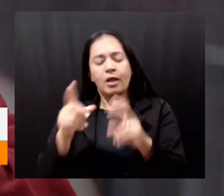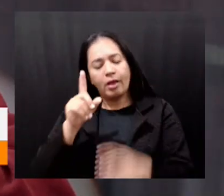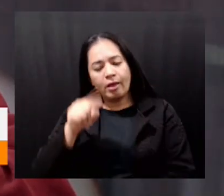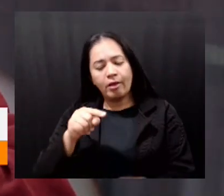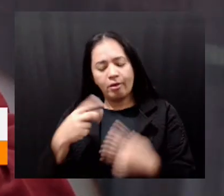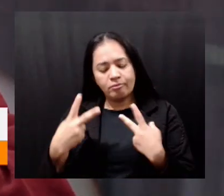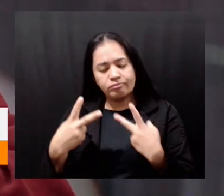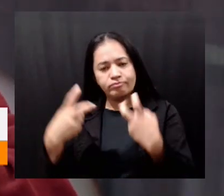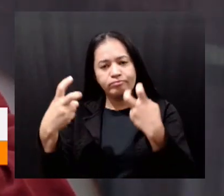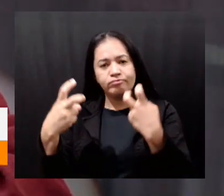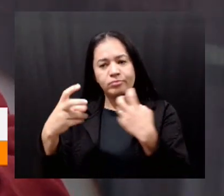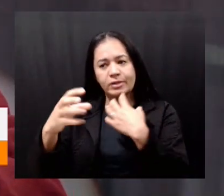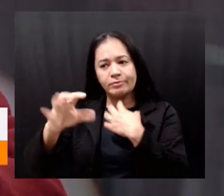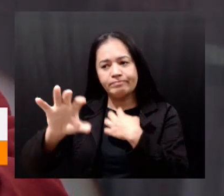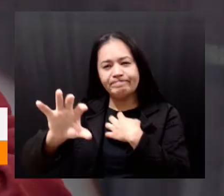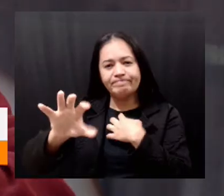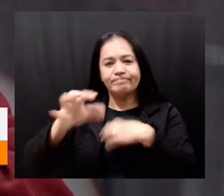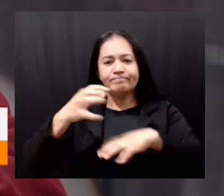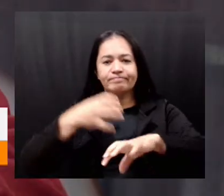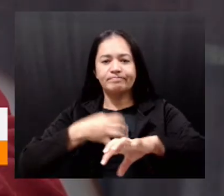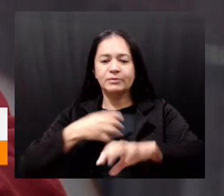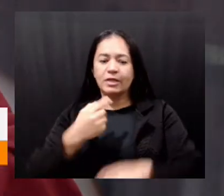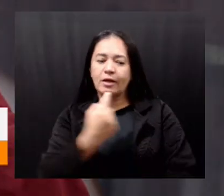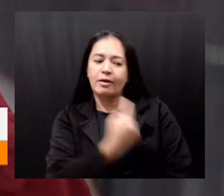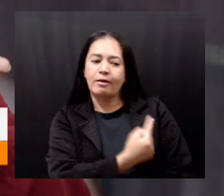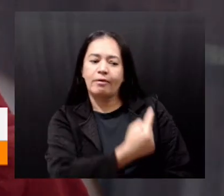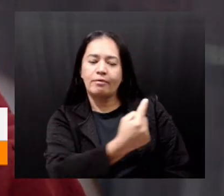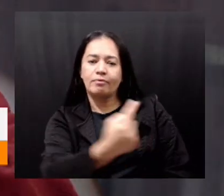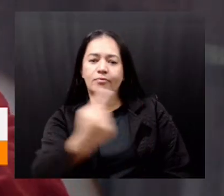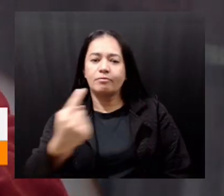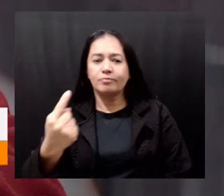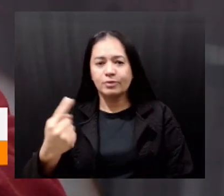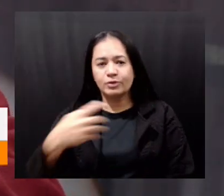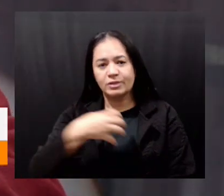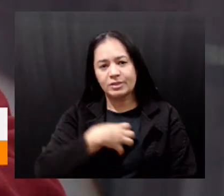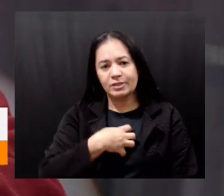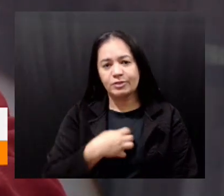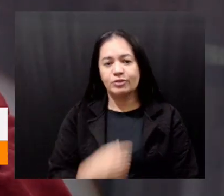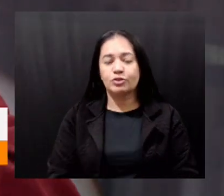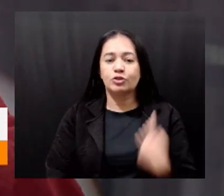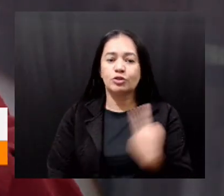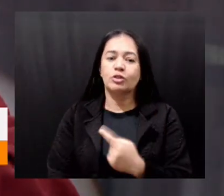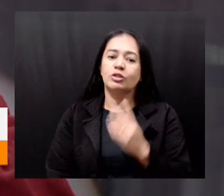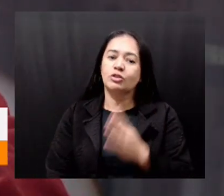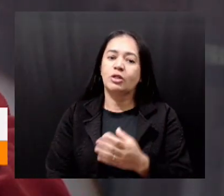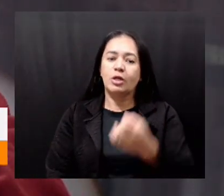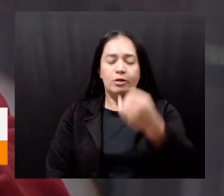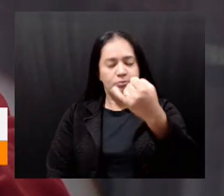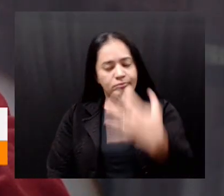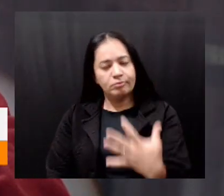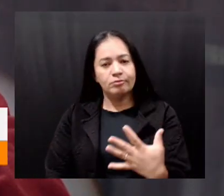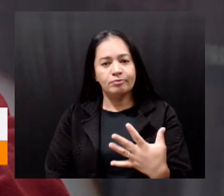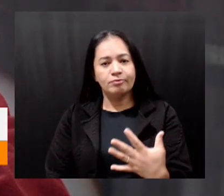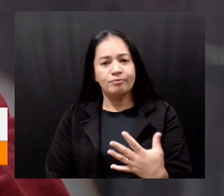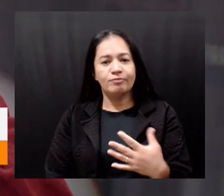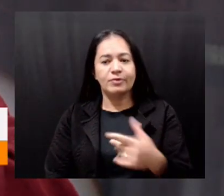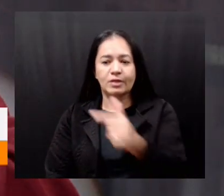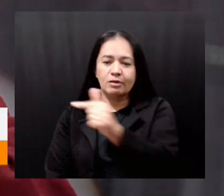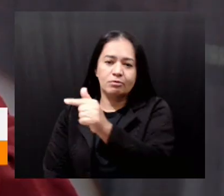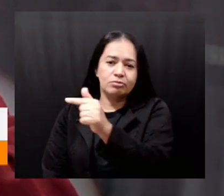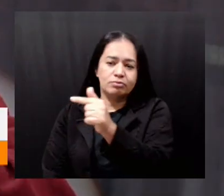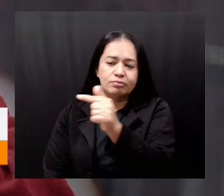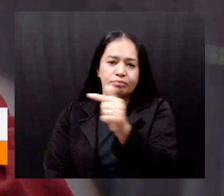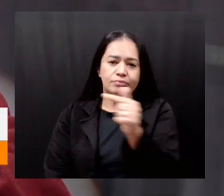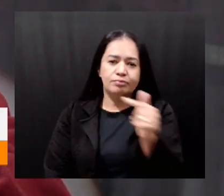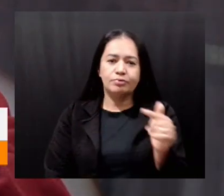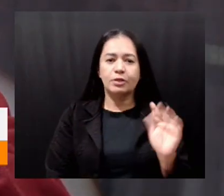empática que cada indivíduo tem com cada situação, como a gente acompanhou aí também, né, essas semanas que passaram, né,